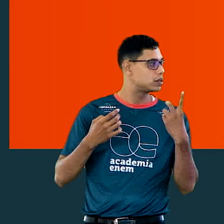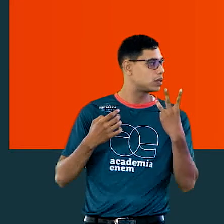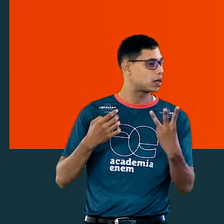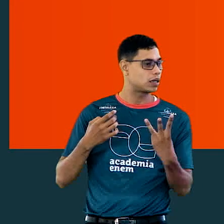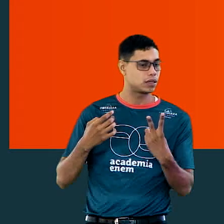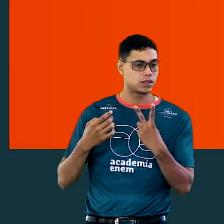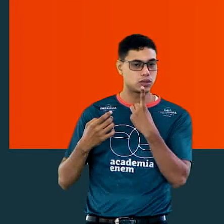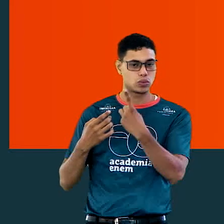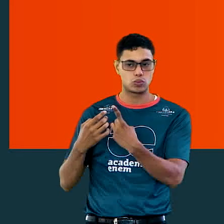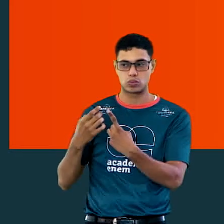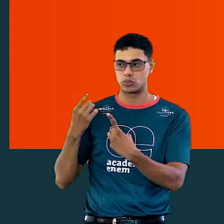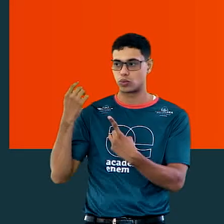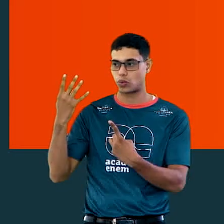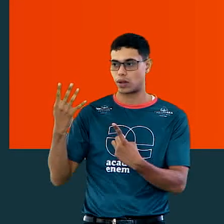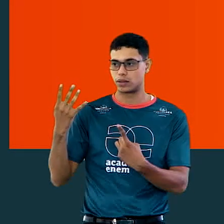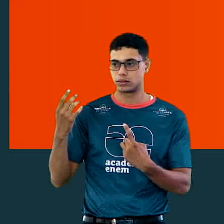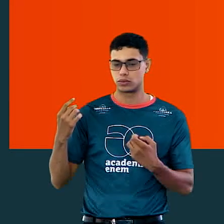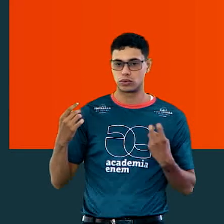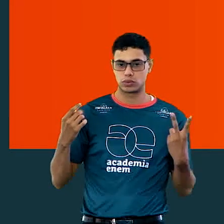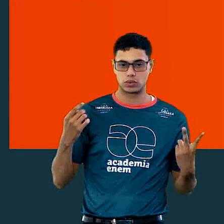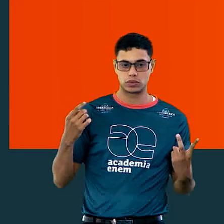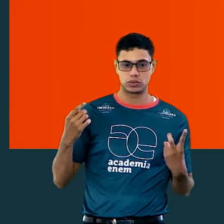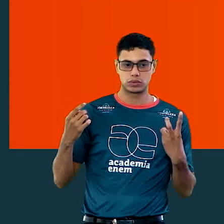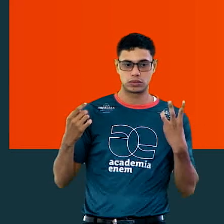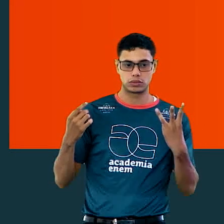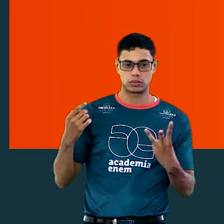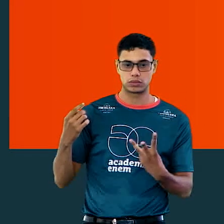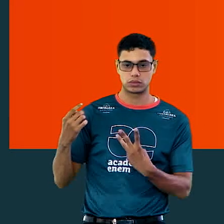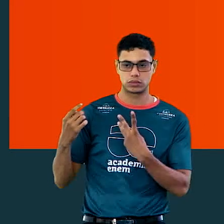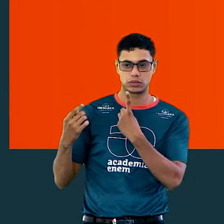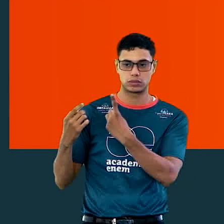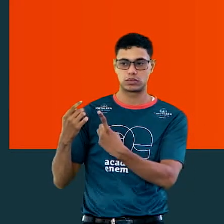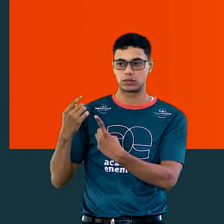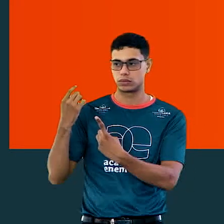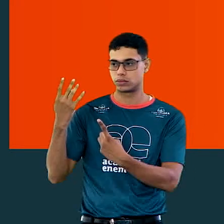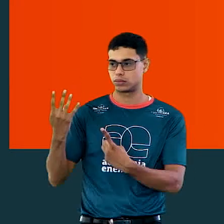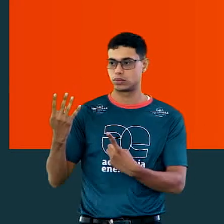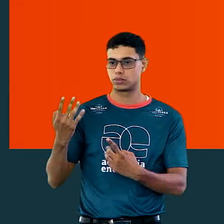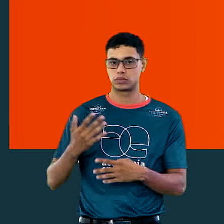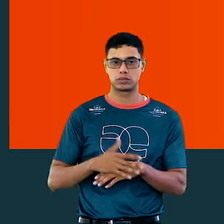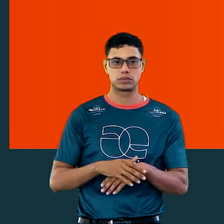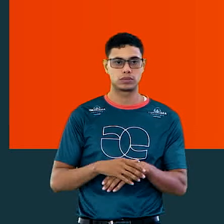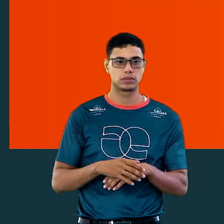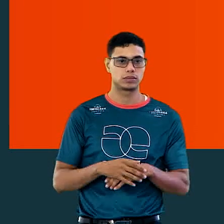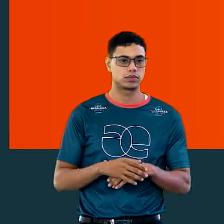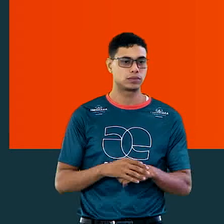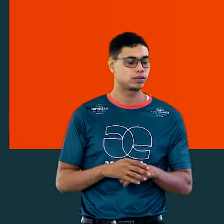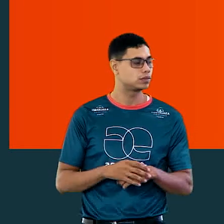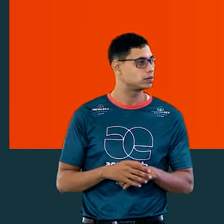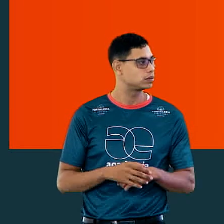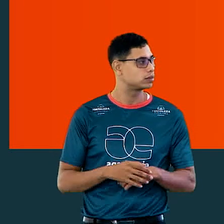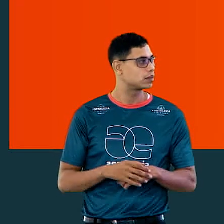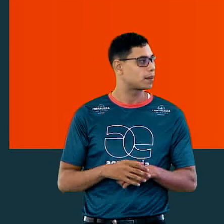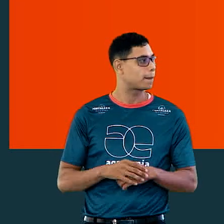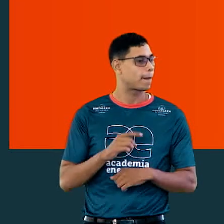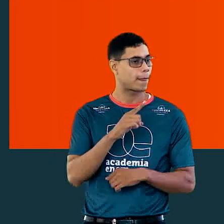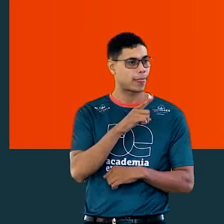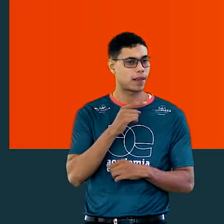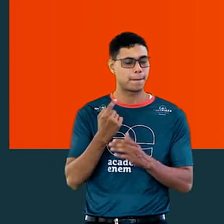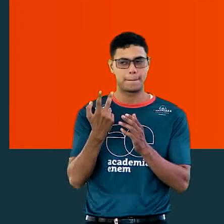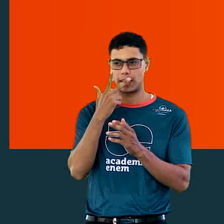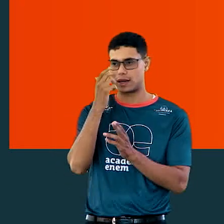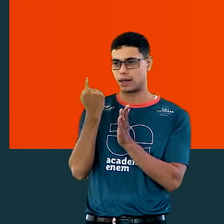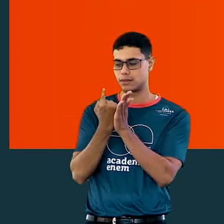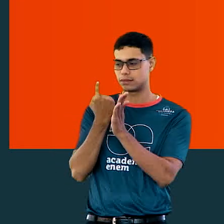o 4. Praticamente a mesma questão anterior, mas agora tratando com a